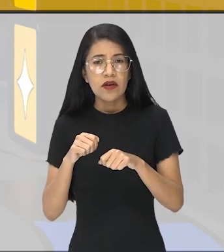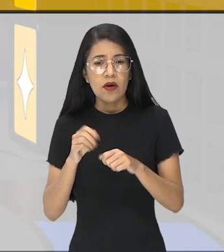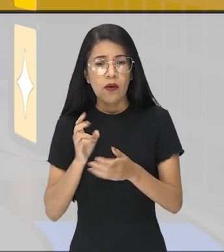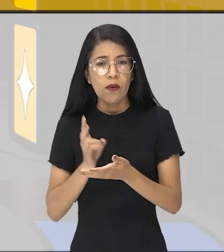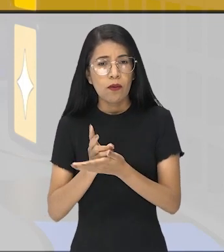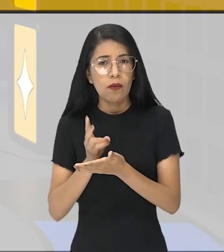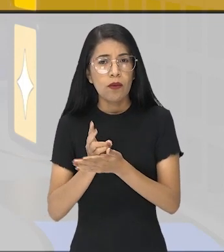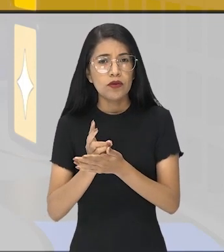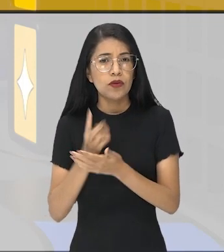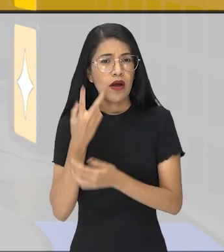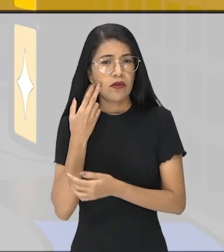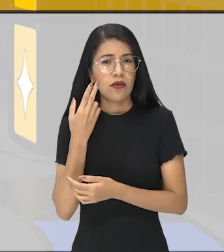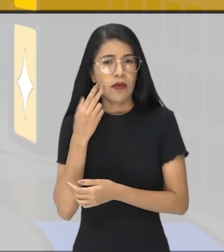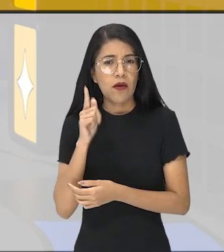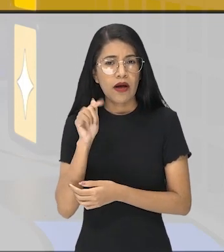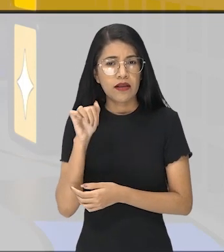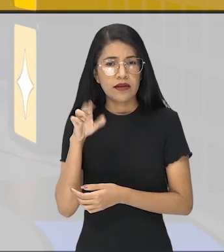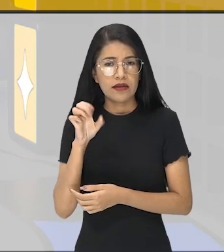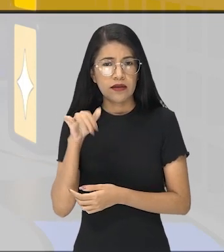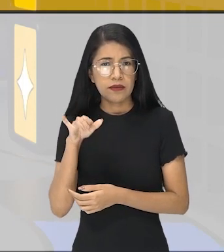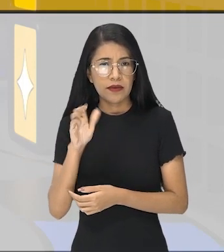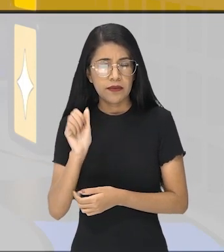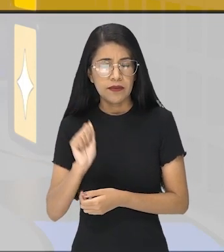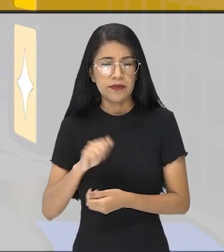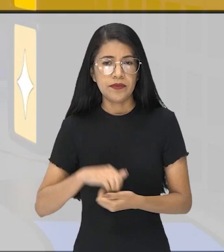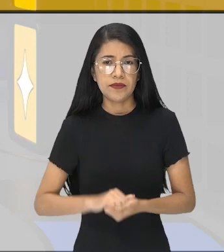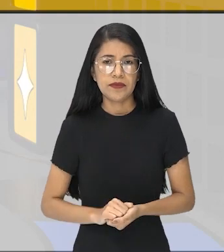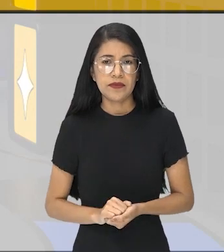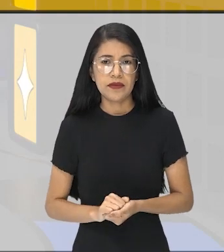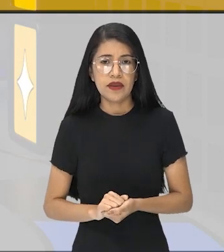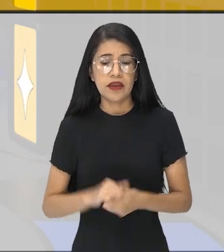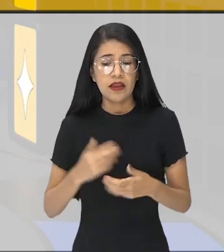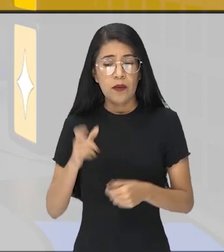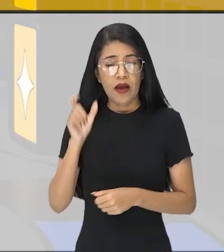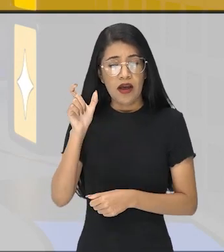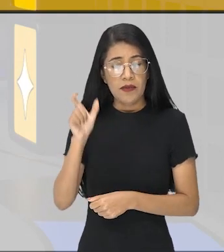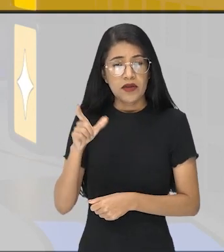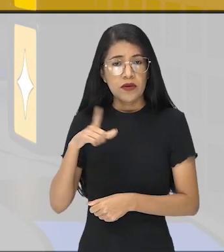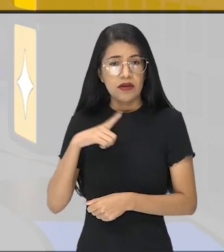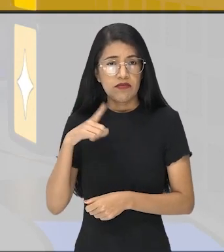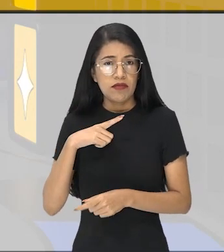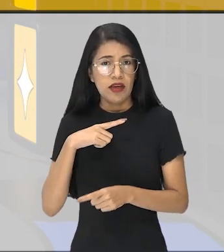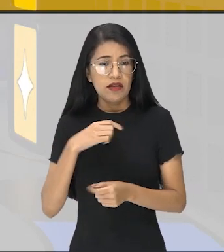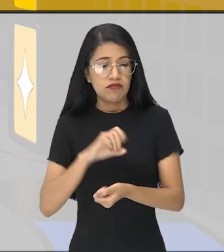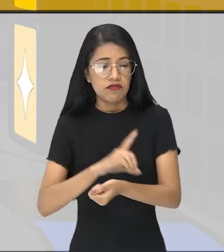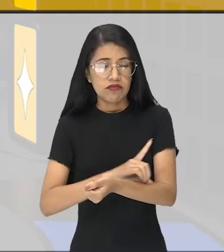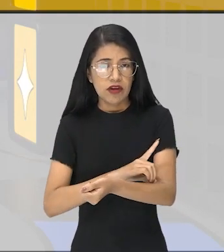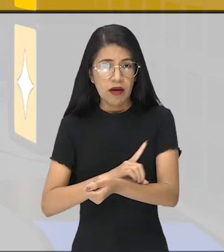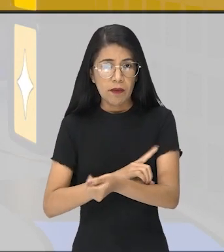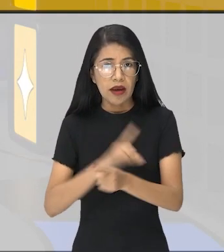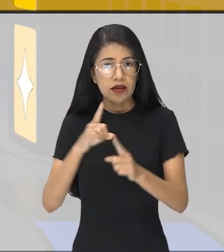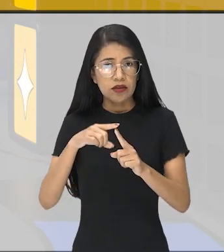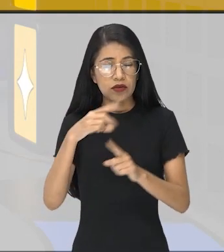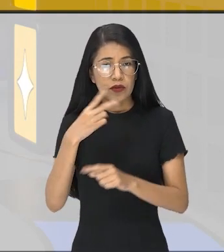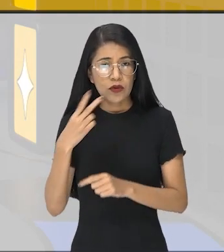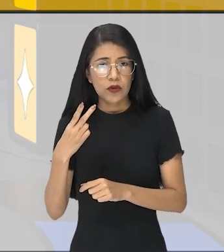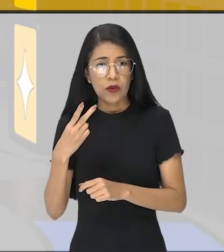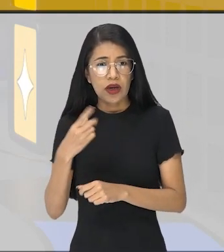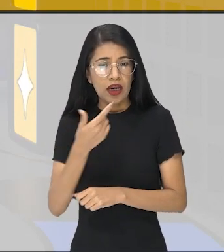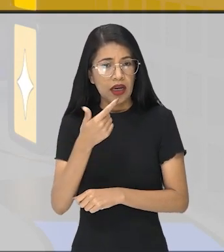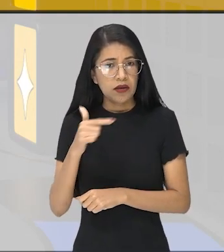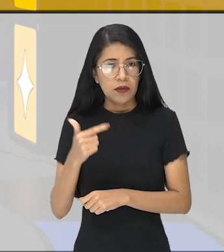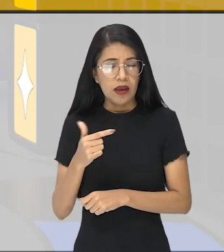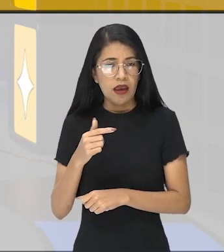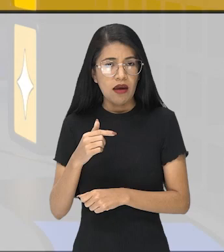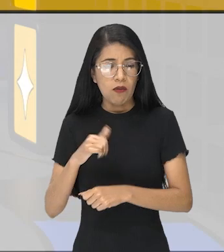níveis normais. Então, o paciente diabético do tipo 2, que não seja obeso, também se beneficia